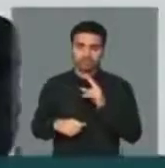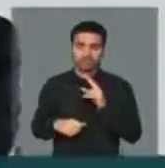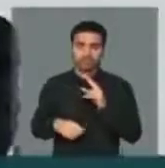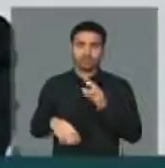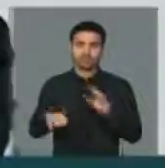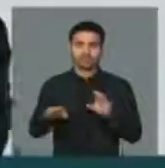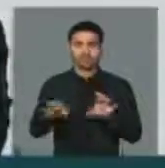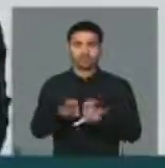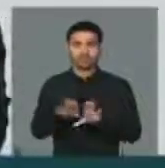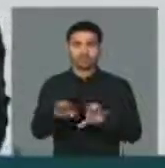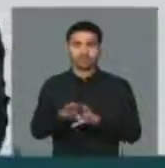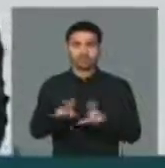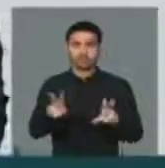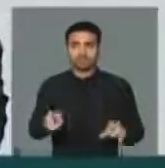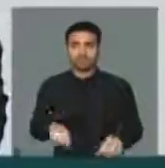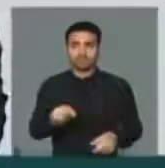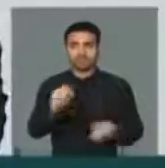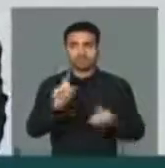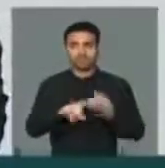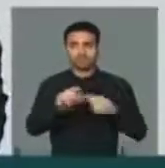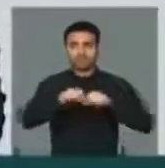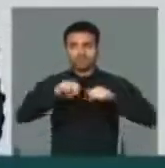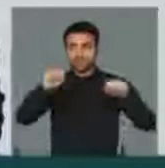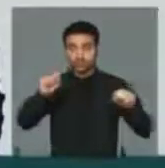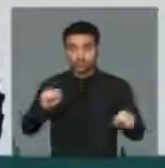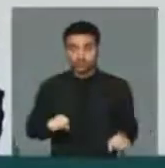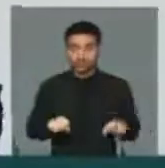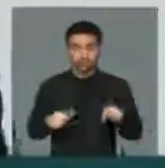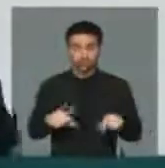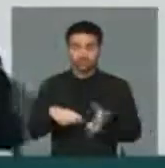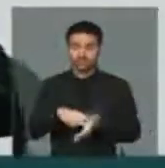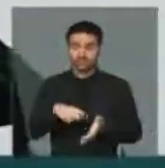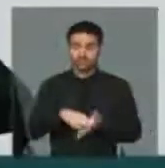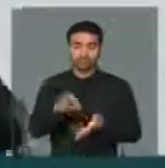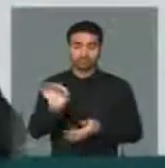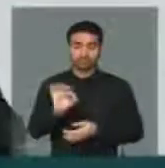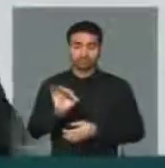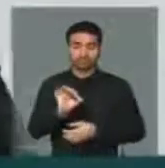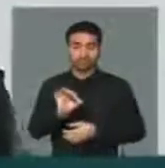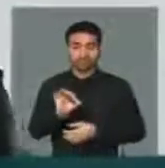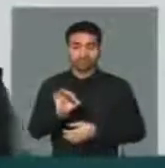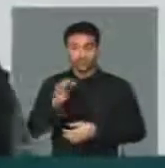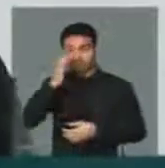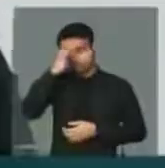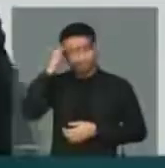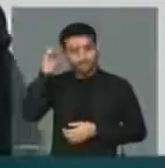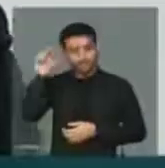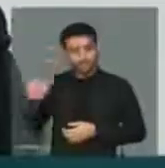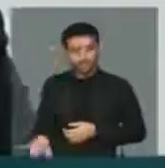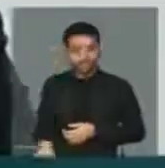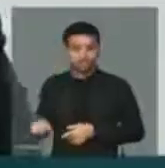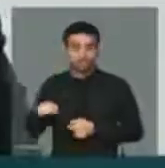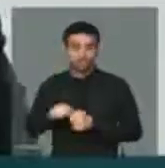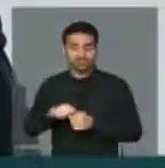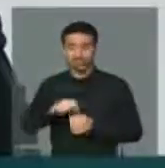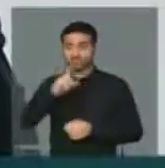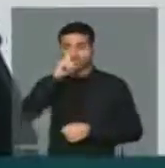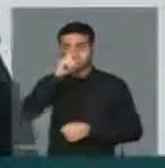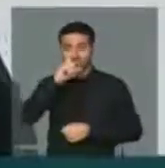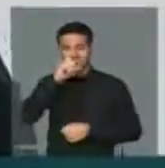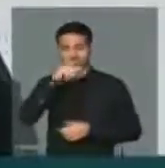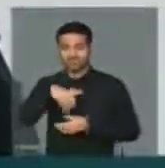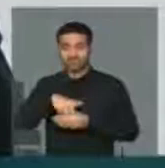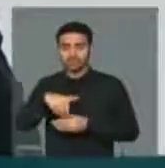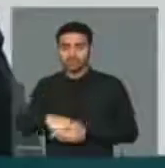questão hoje do sistema que não pune quem claramente comete graves crimes